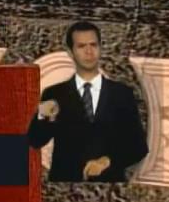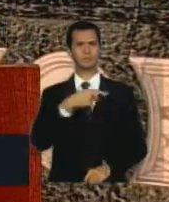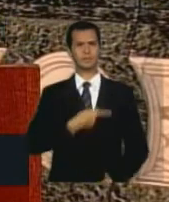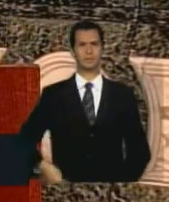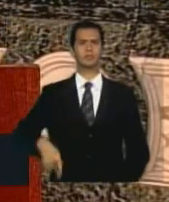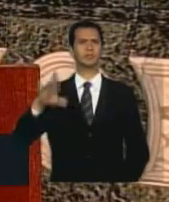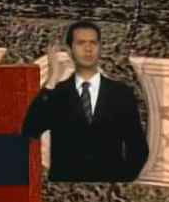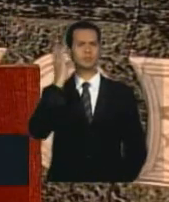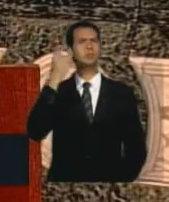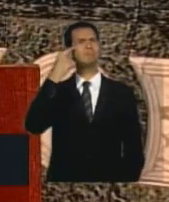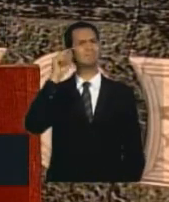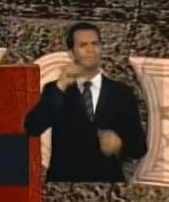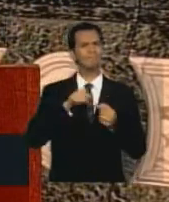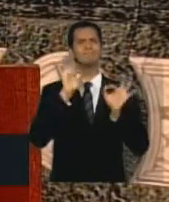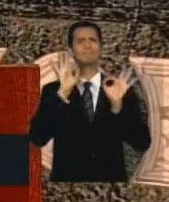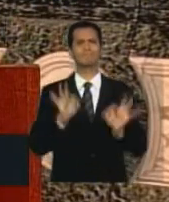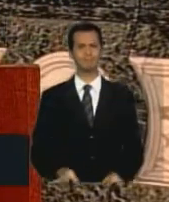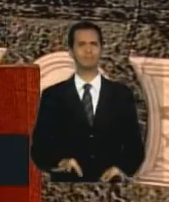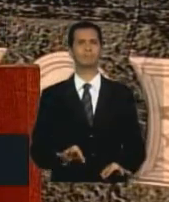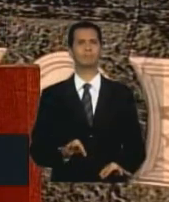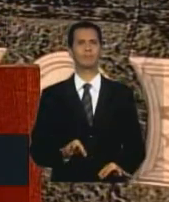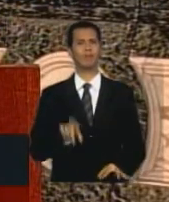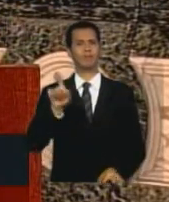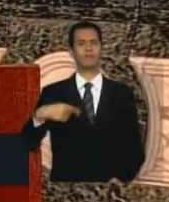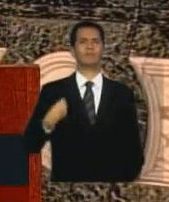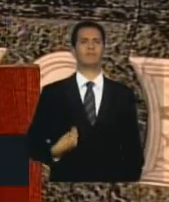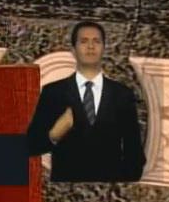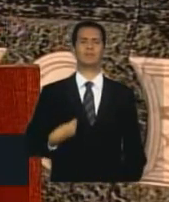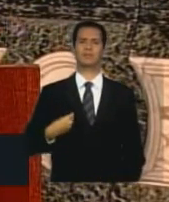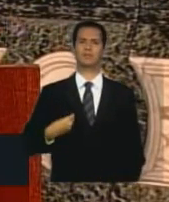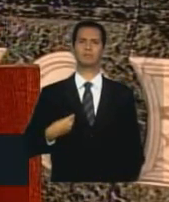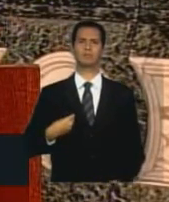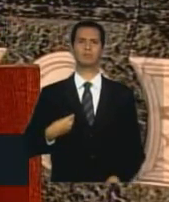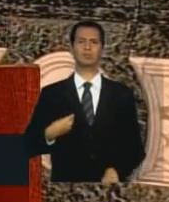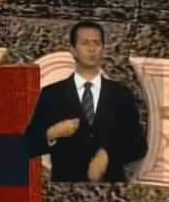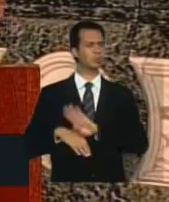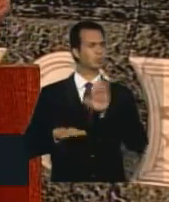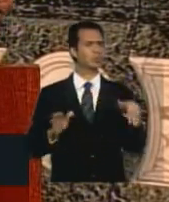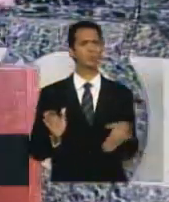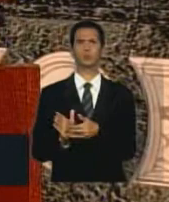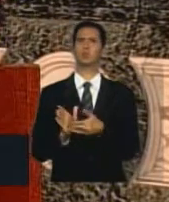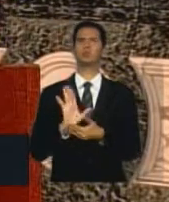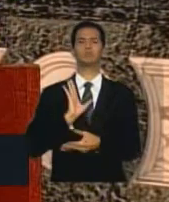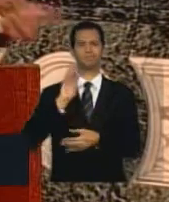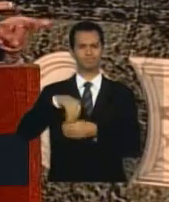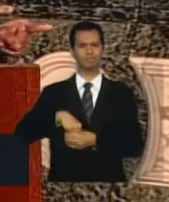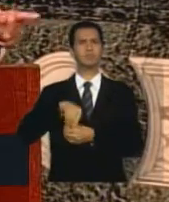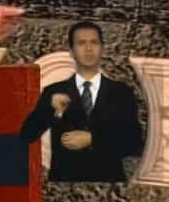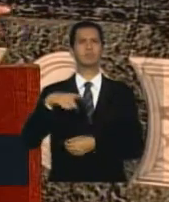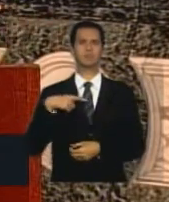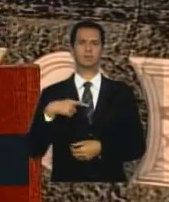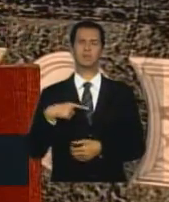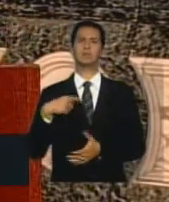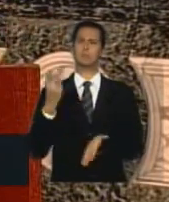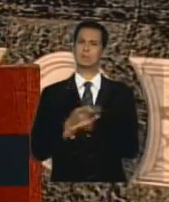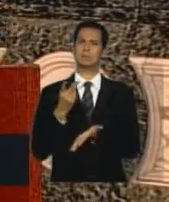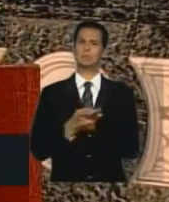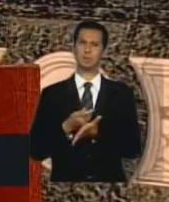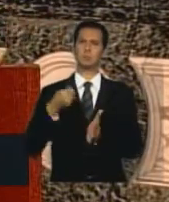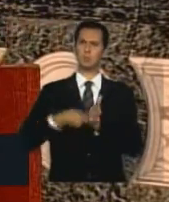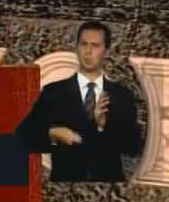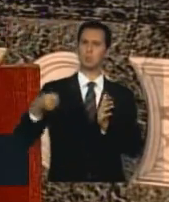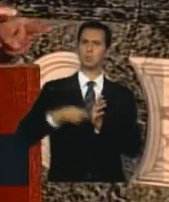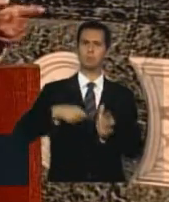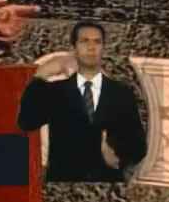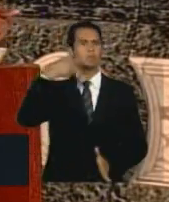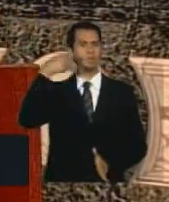que envolve todos os aspectos da sua vida. Da sua vida como militante política, da sua